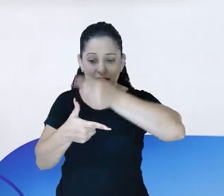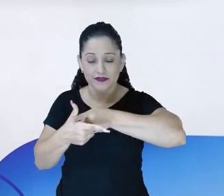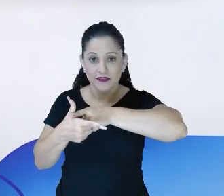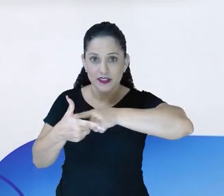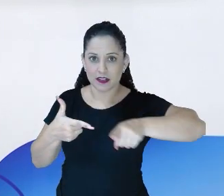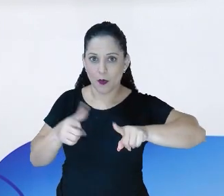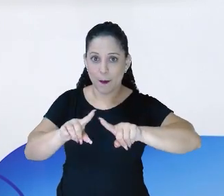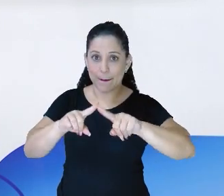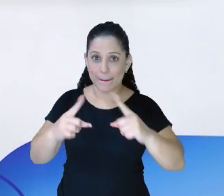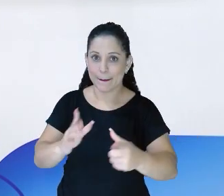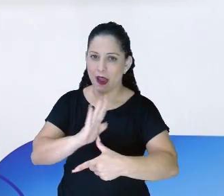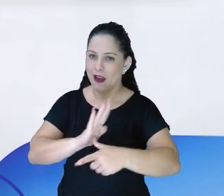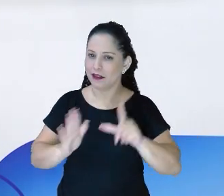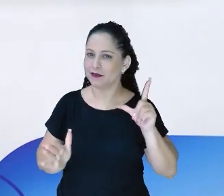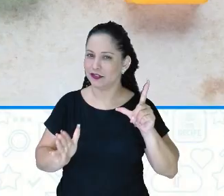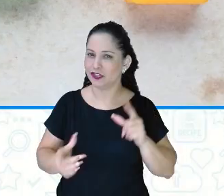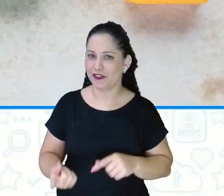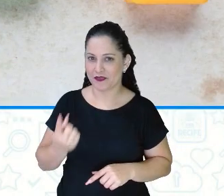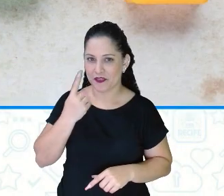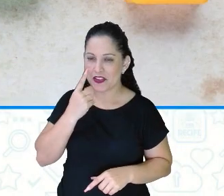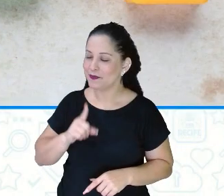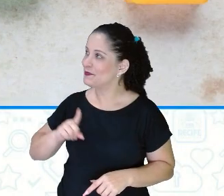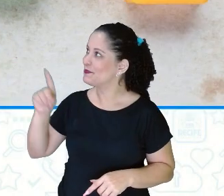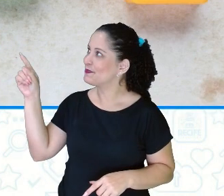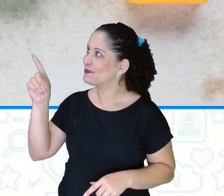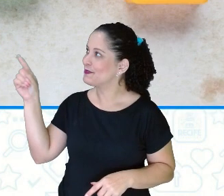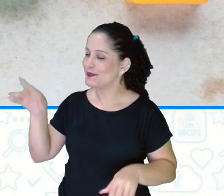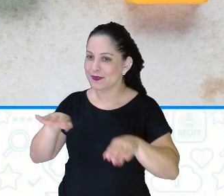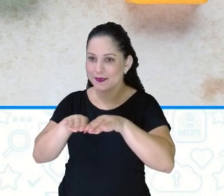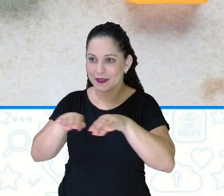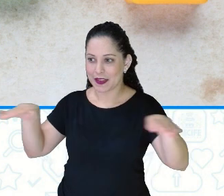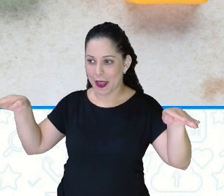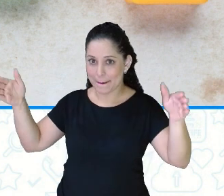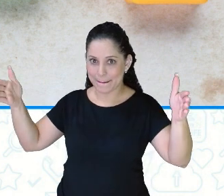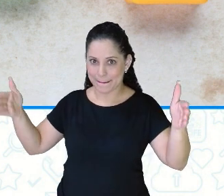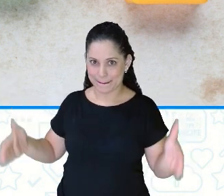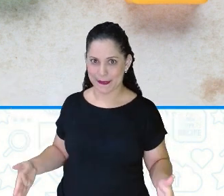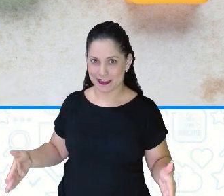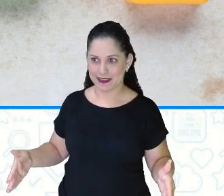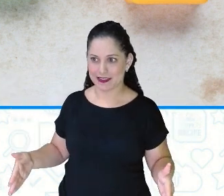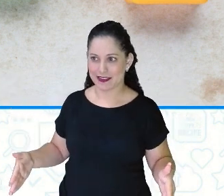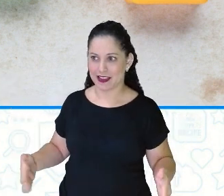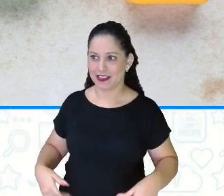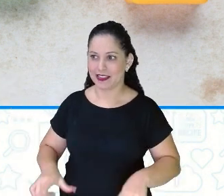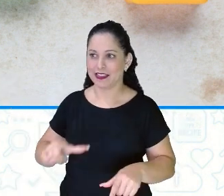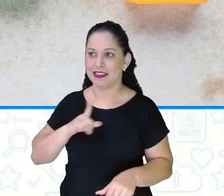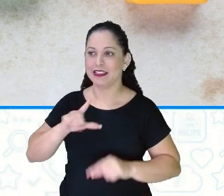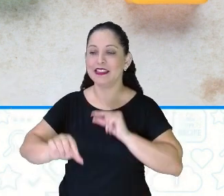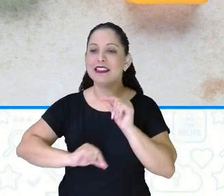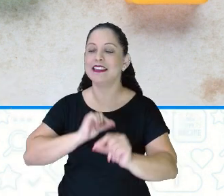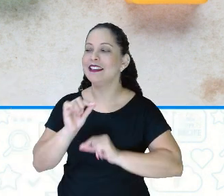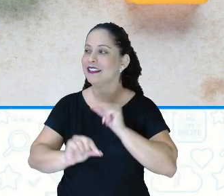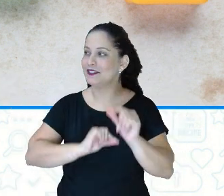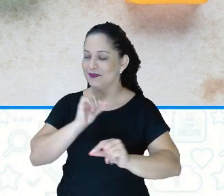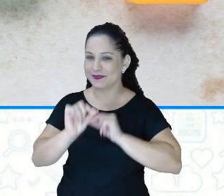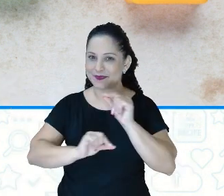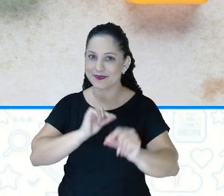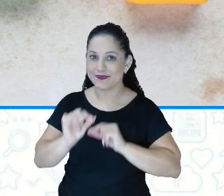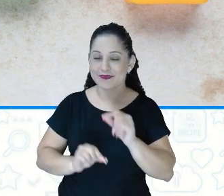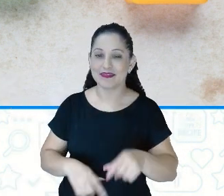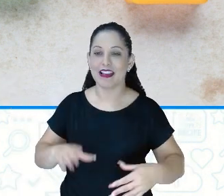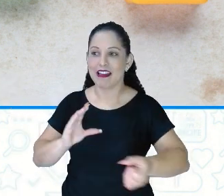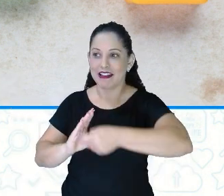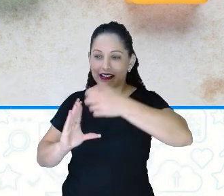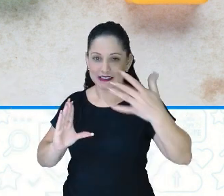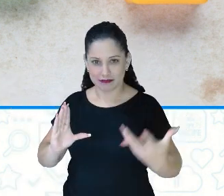já devem ter observado na mesa, né? Que eu trouxe alguns elementos, não é isso? Eu trouxe alguns elementos